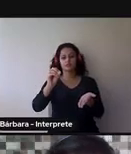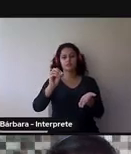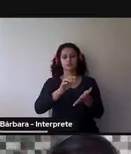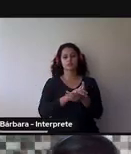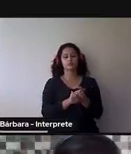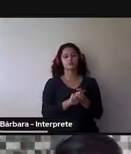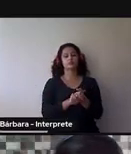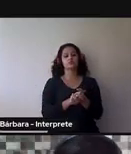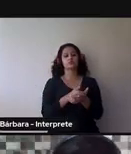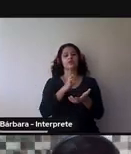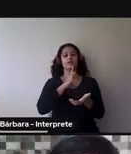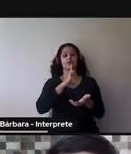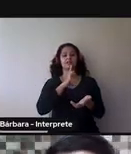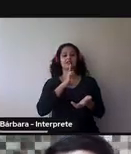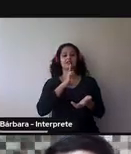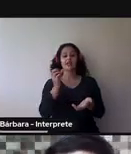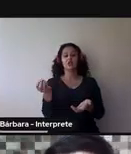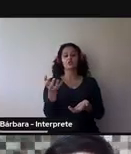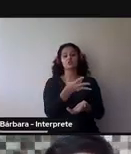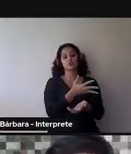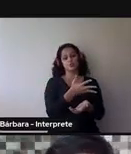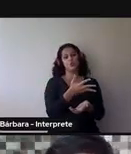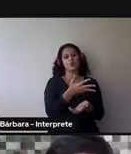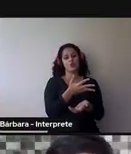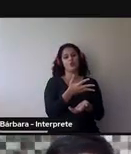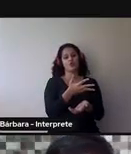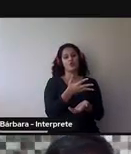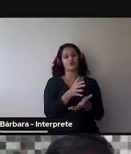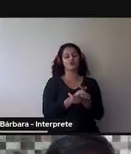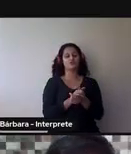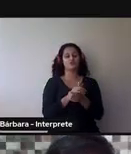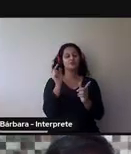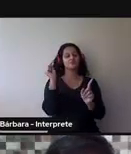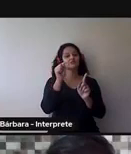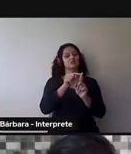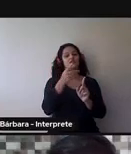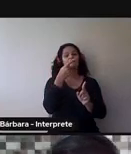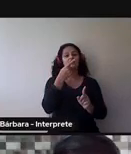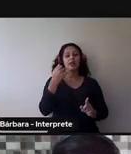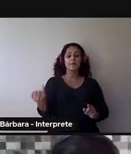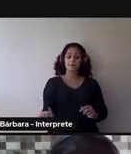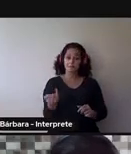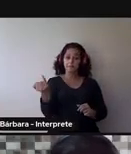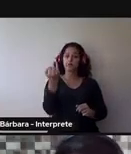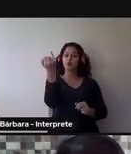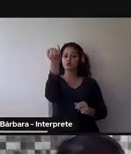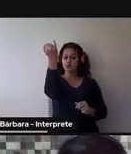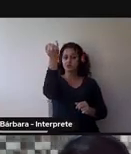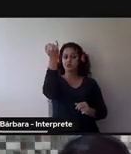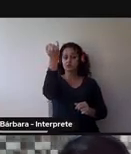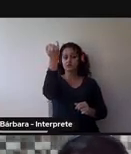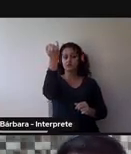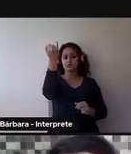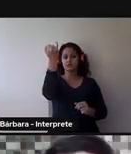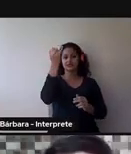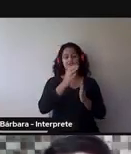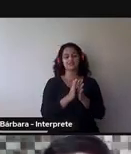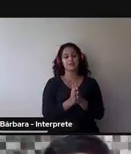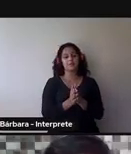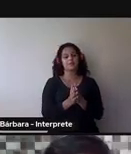nova abordagem em sílico para analisar a importância, no caso, de um